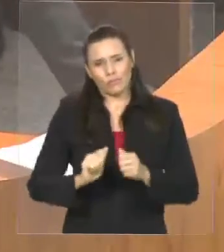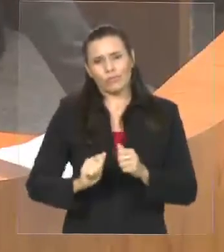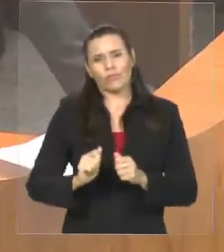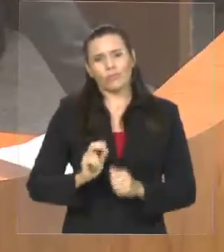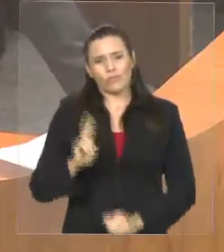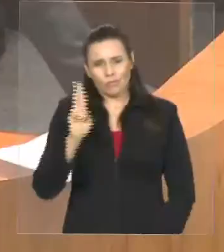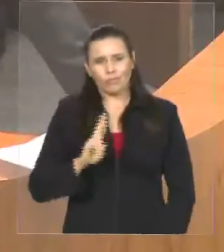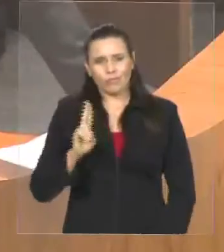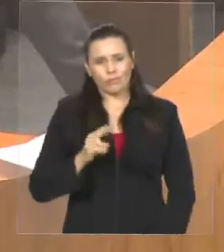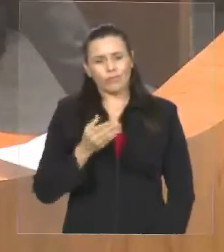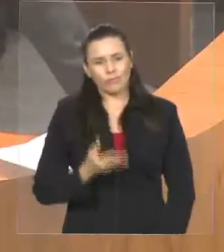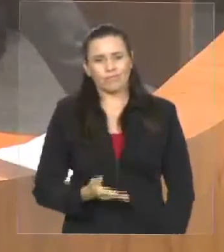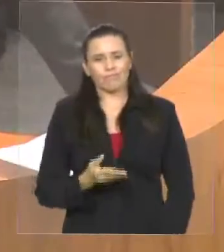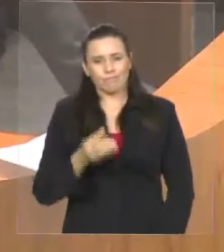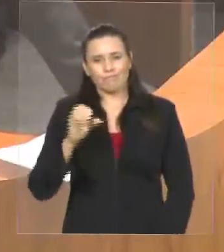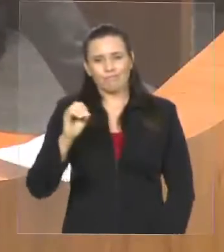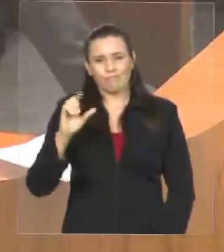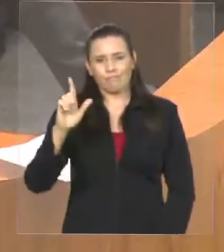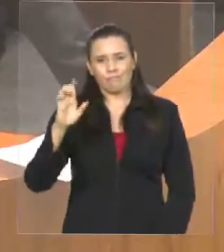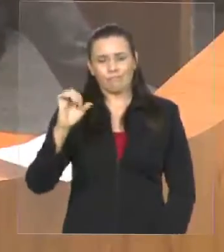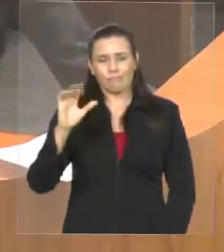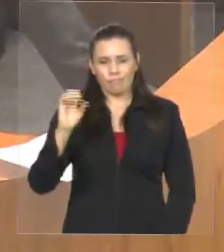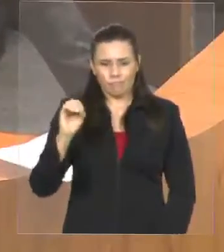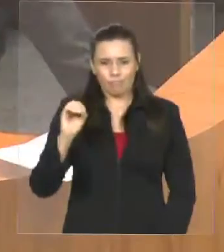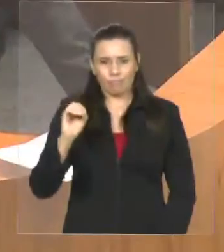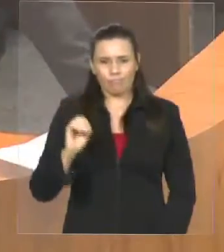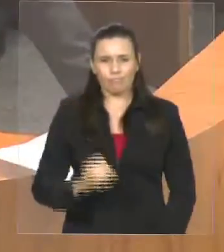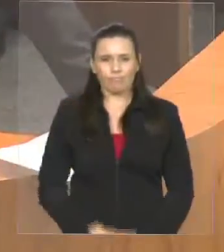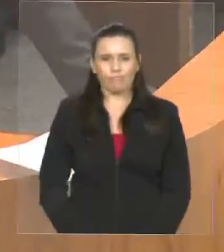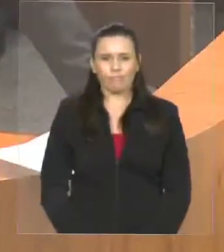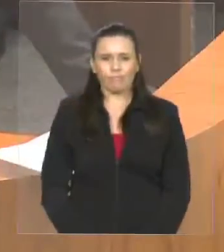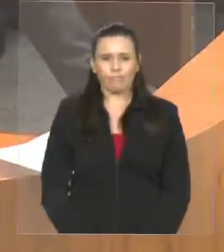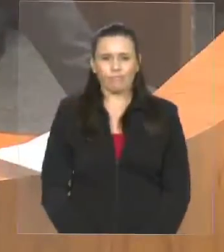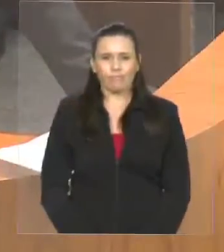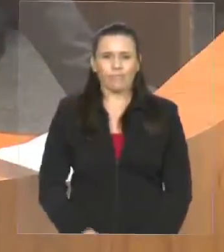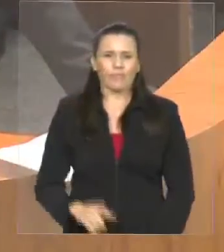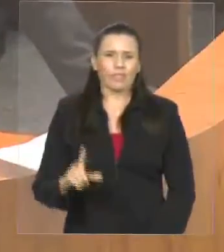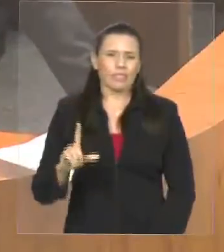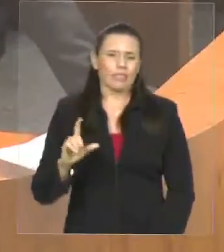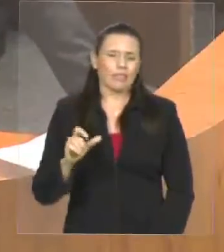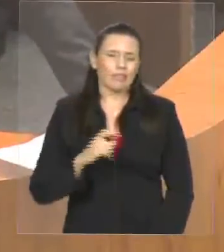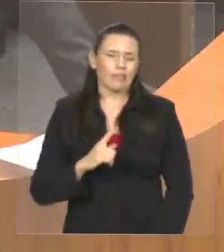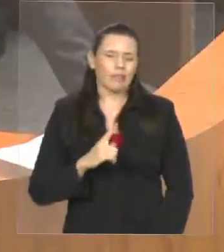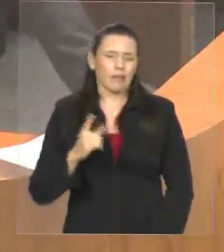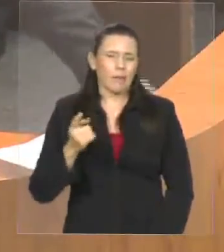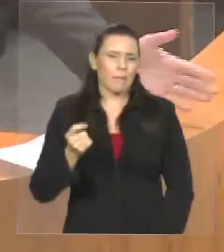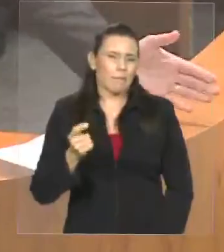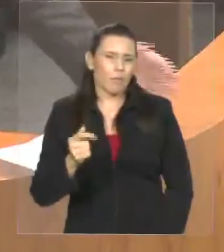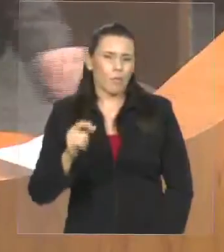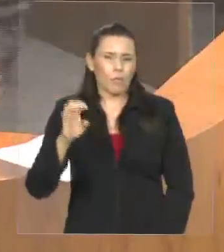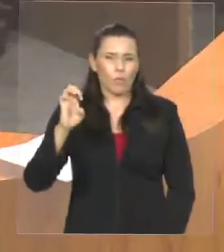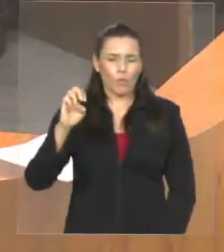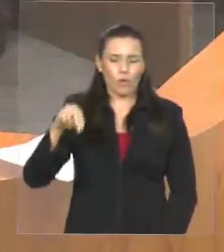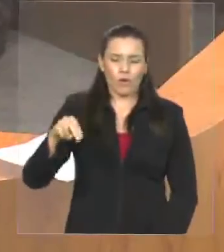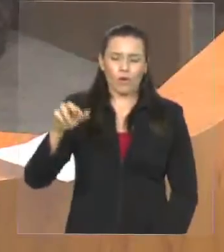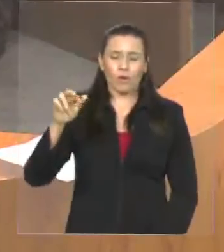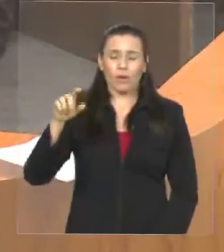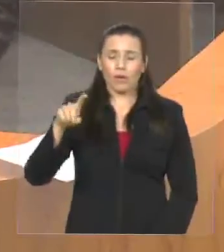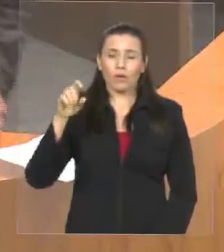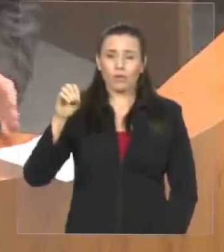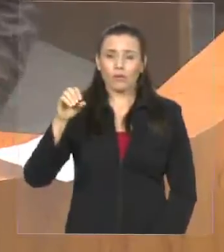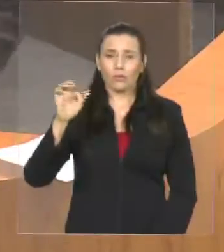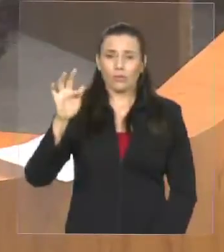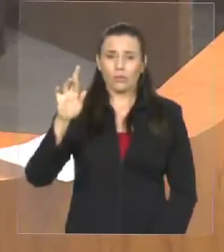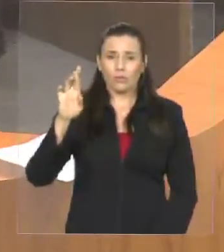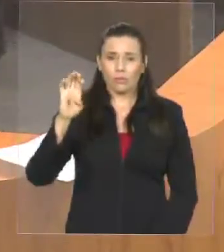sombra de dúvida, isso vai recair no preço ao consumidor final. E, por fim, o